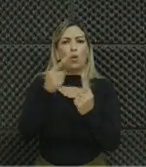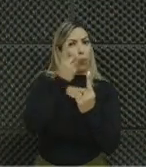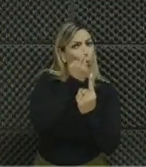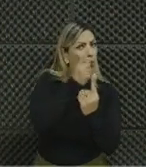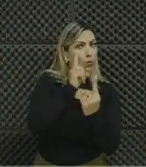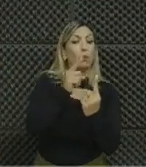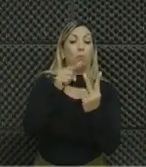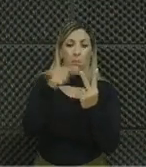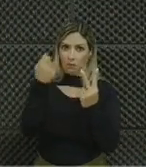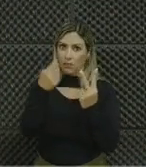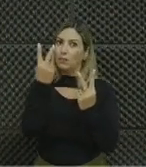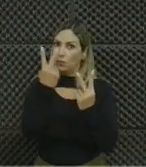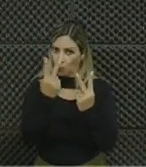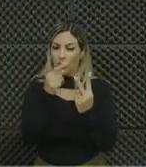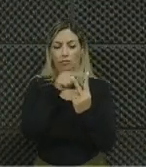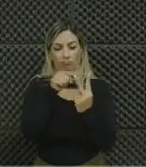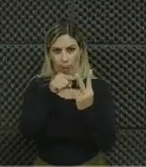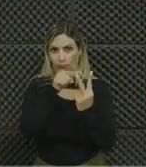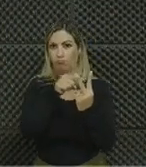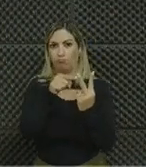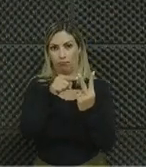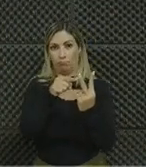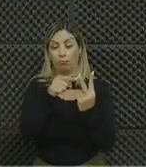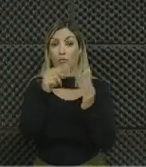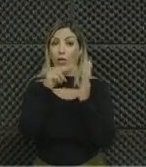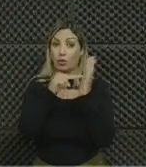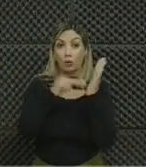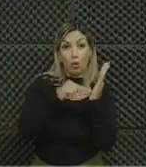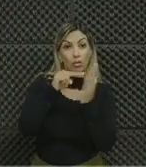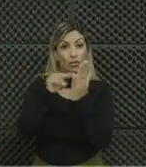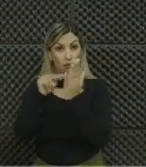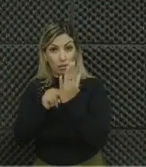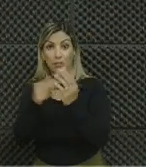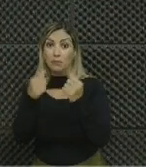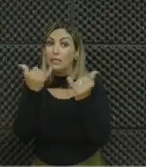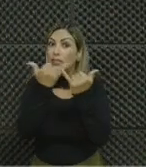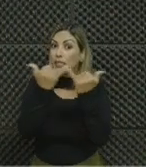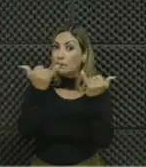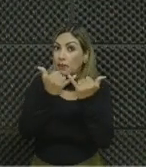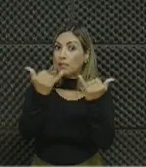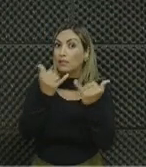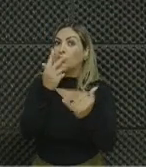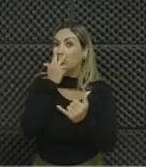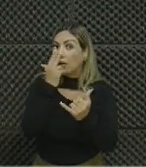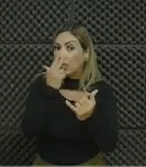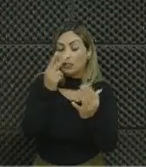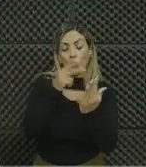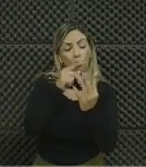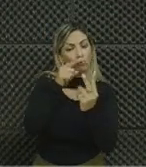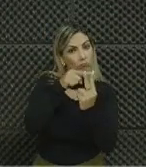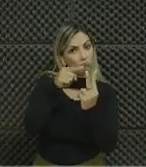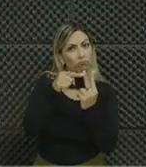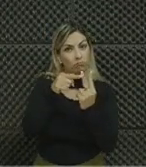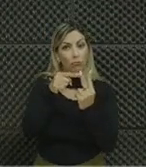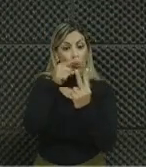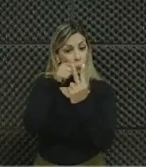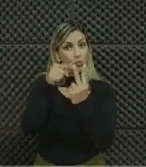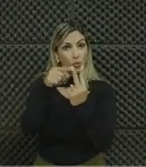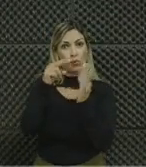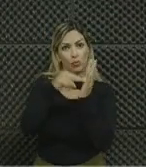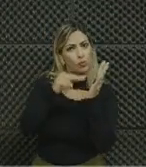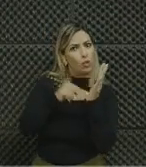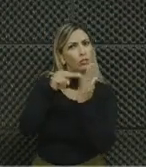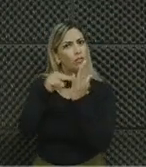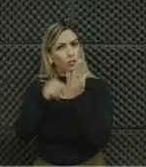é necessário que essa nota seja parecida. Às vezes, os 2 corretores atribuem a mesma nota,